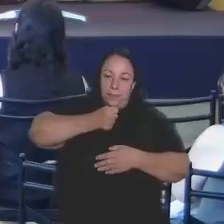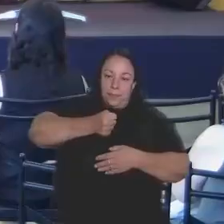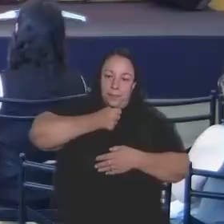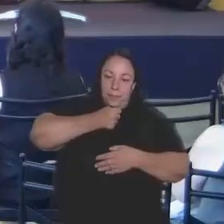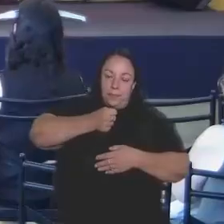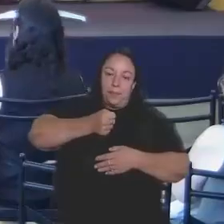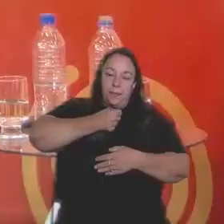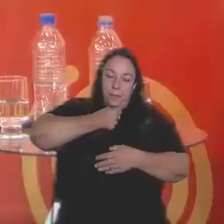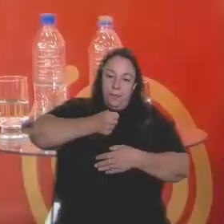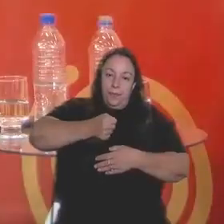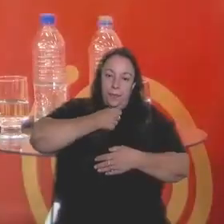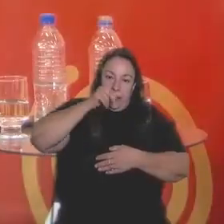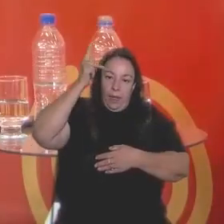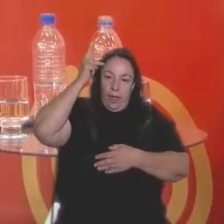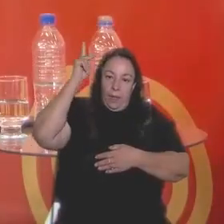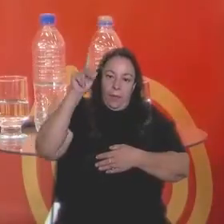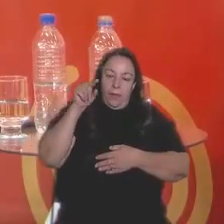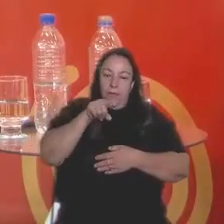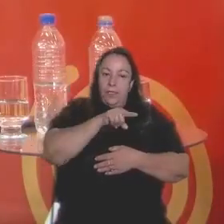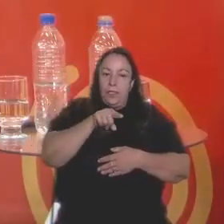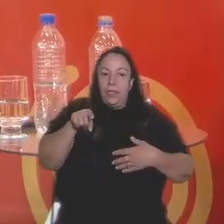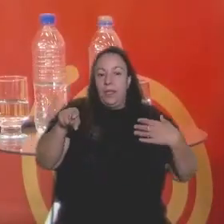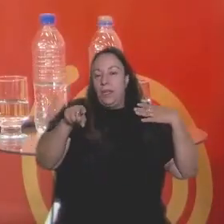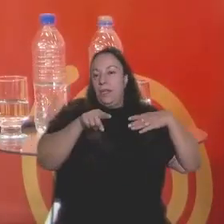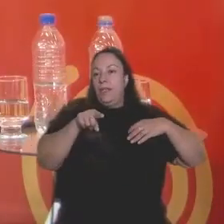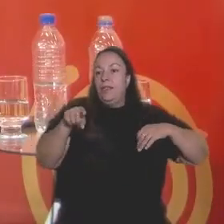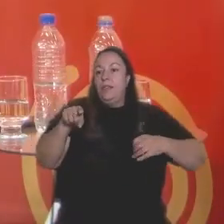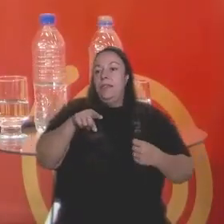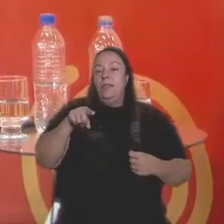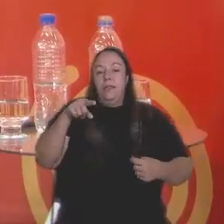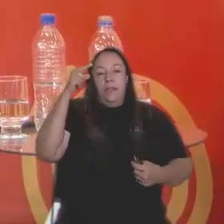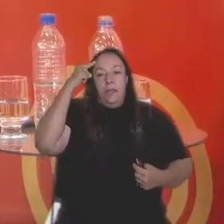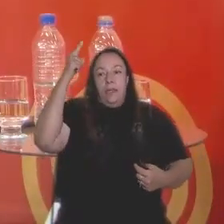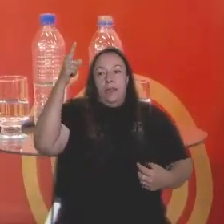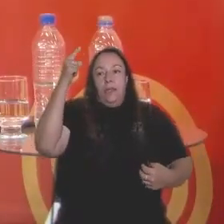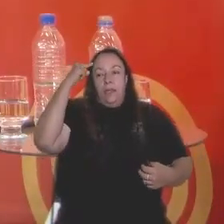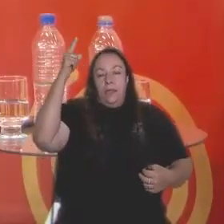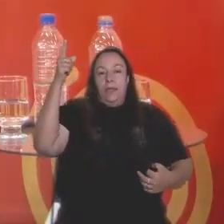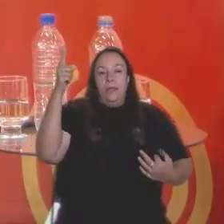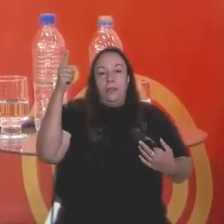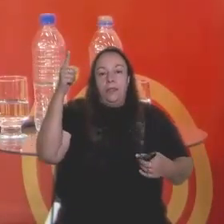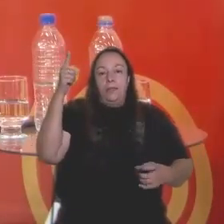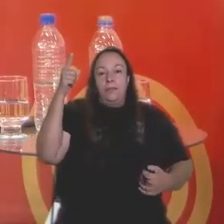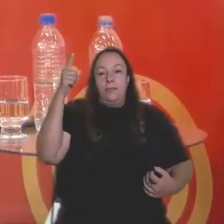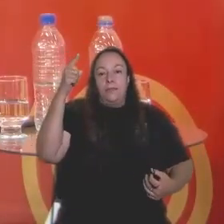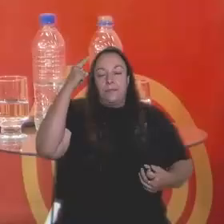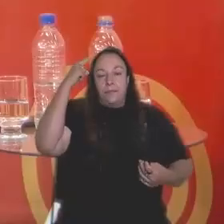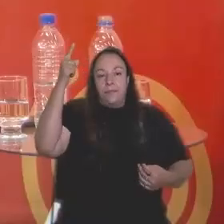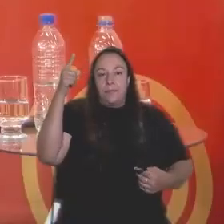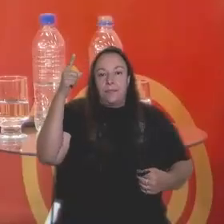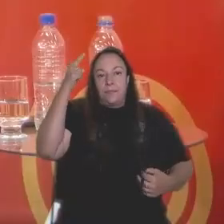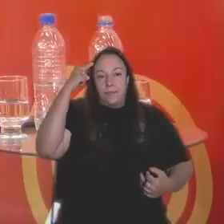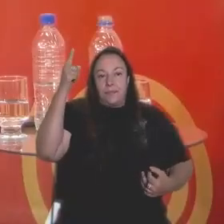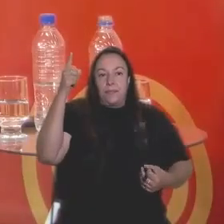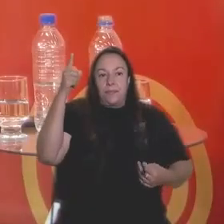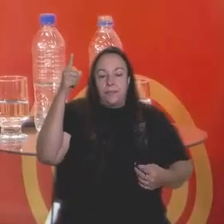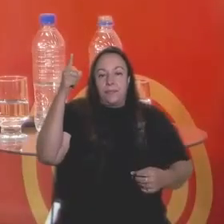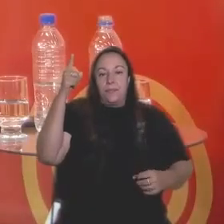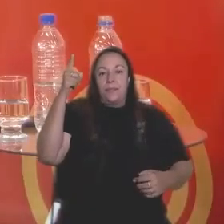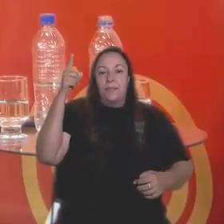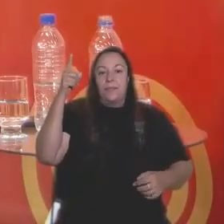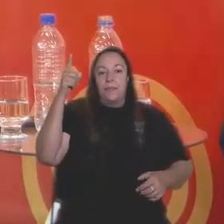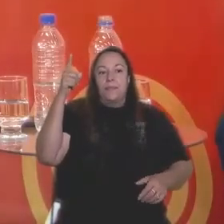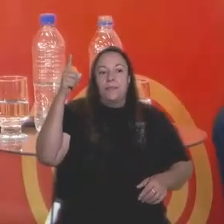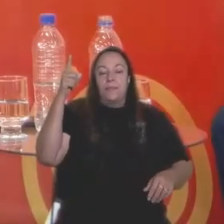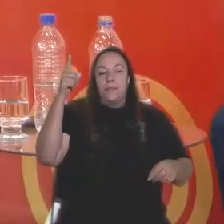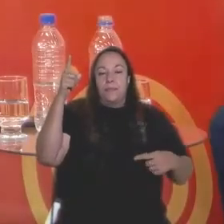o microfone para vocês. Alguém já tem alguma pergunta por aí? Se não, eu tenho 1 milhão aqui. Não